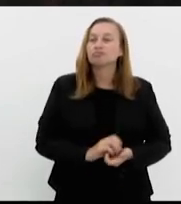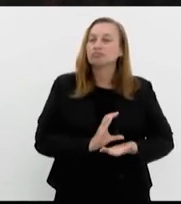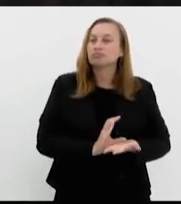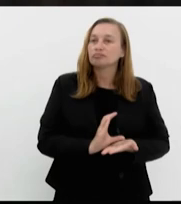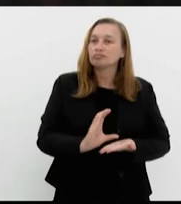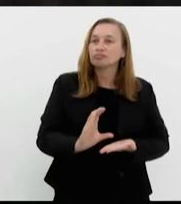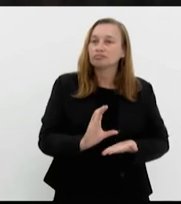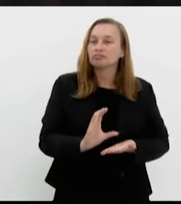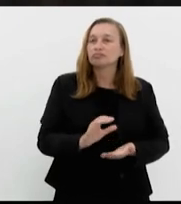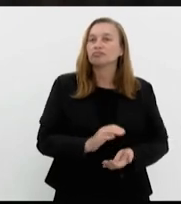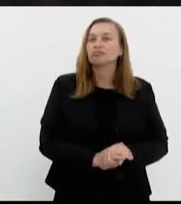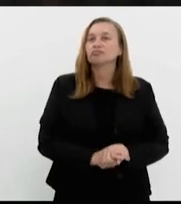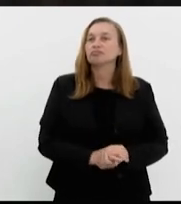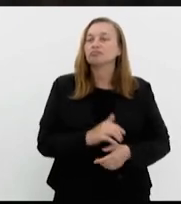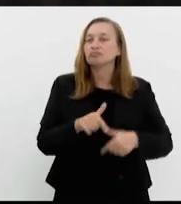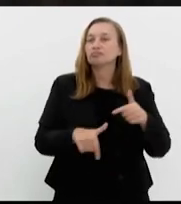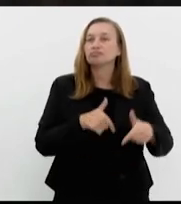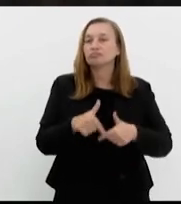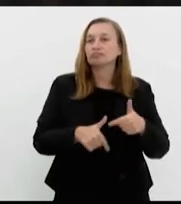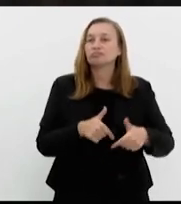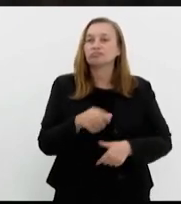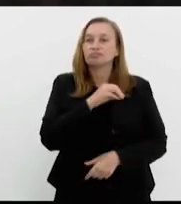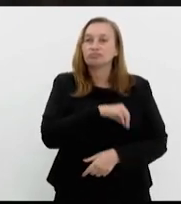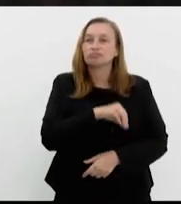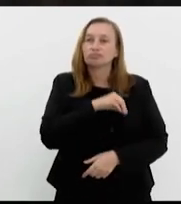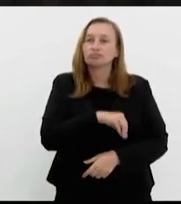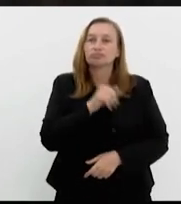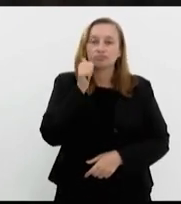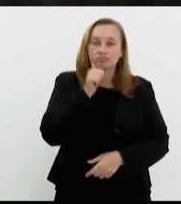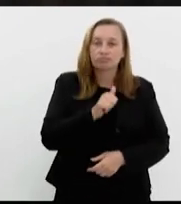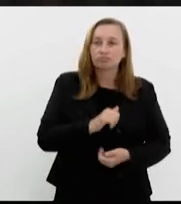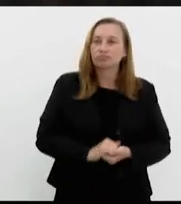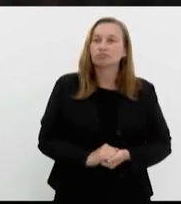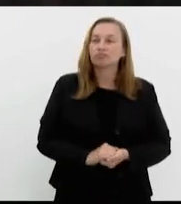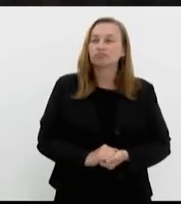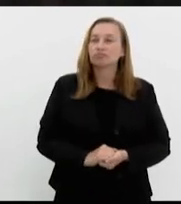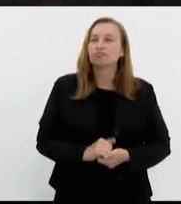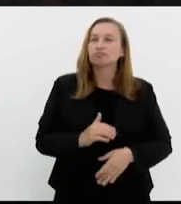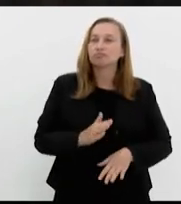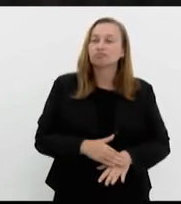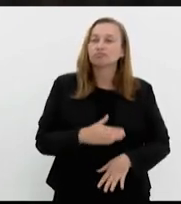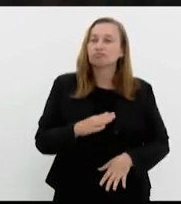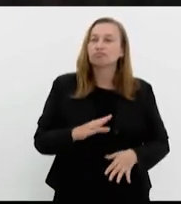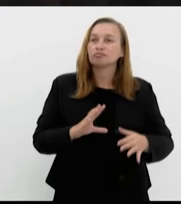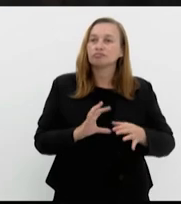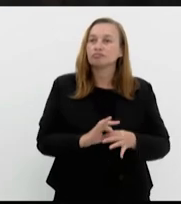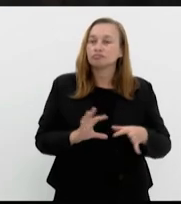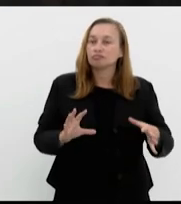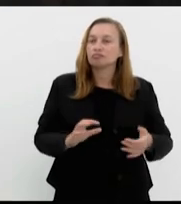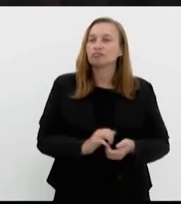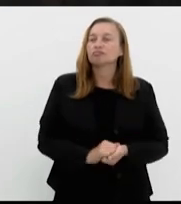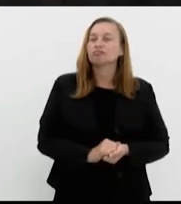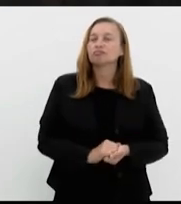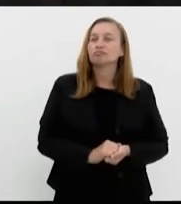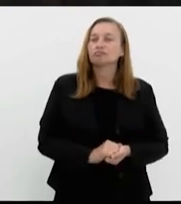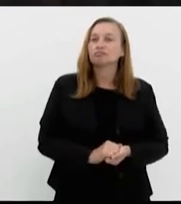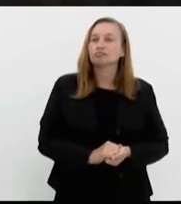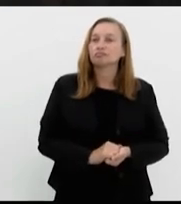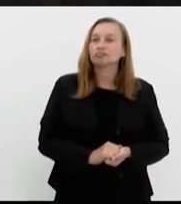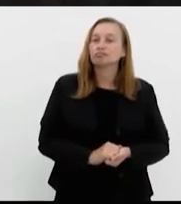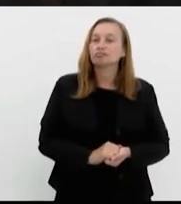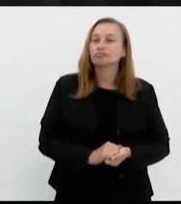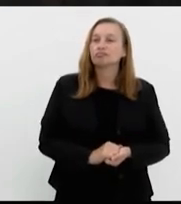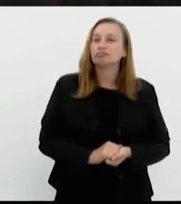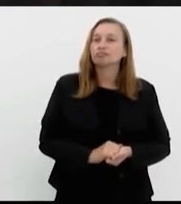para a geração de emprego e renda para as mulheres, buscando mais autonomia e inserção